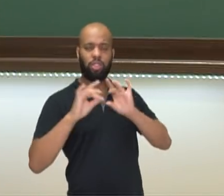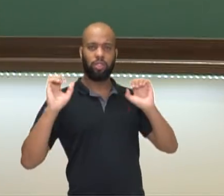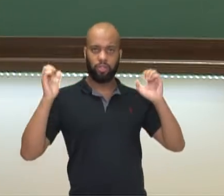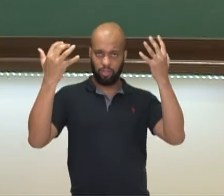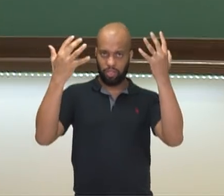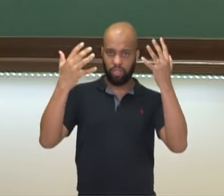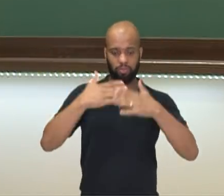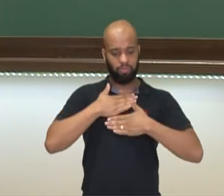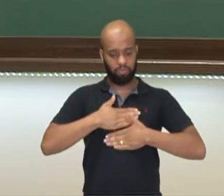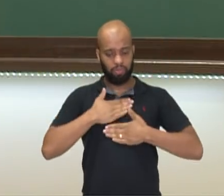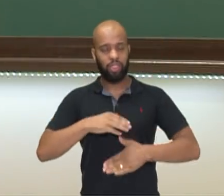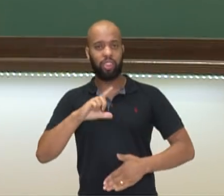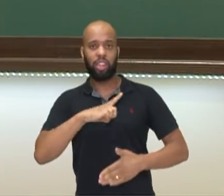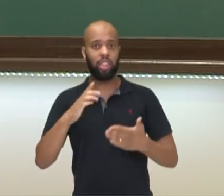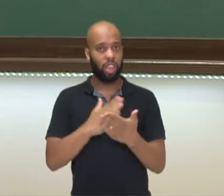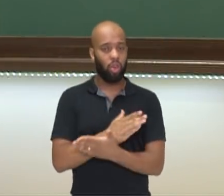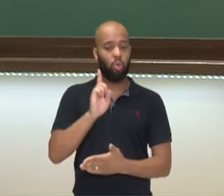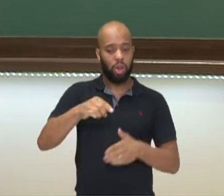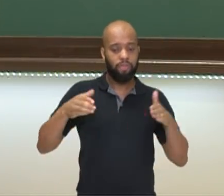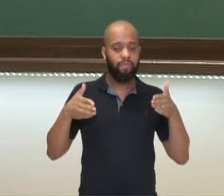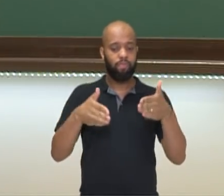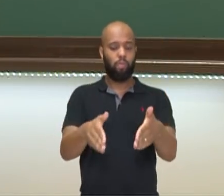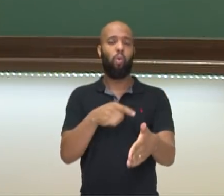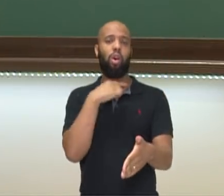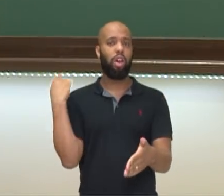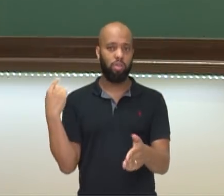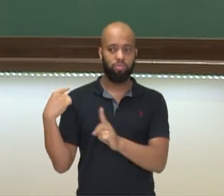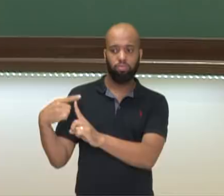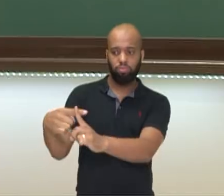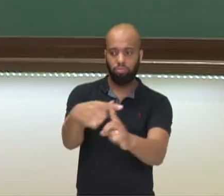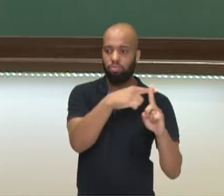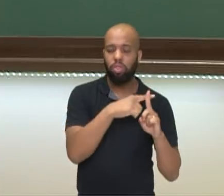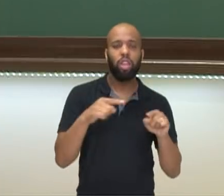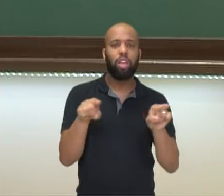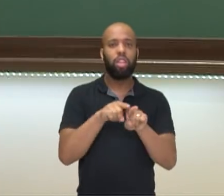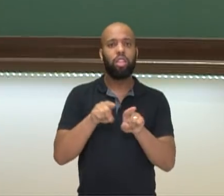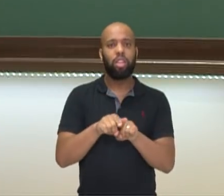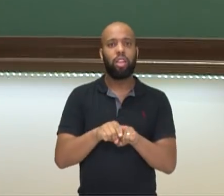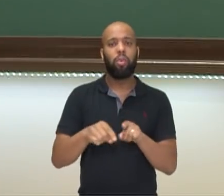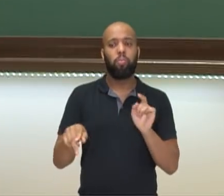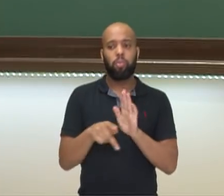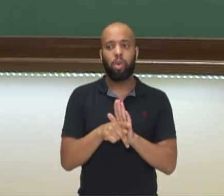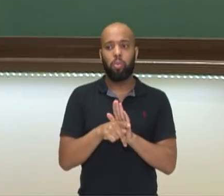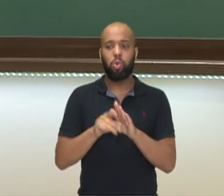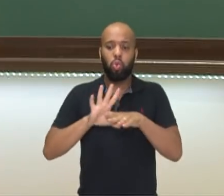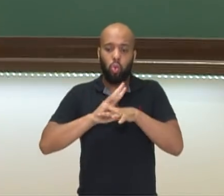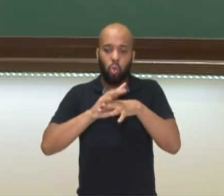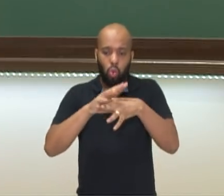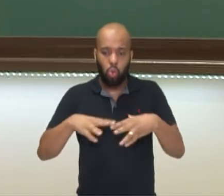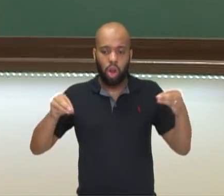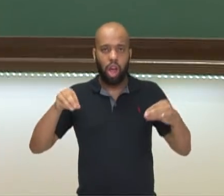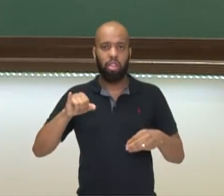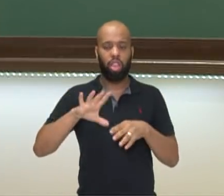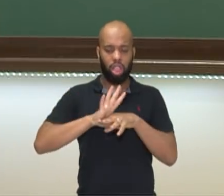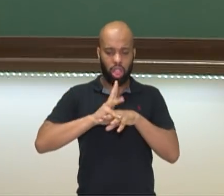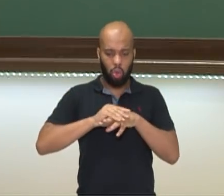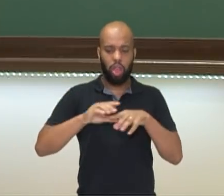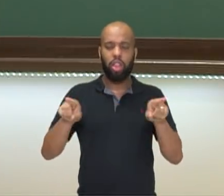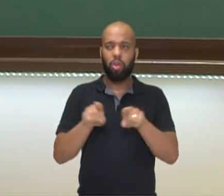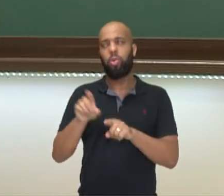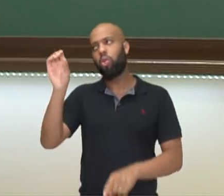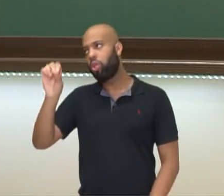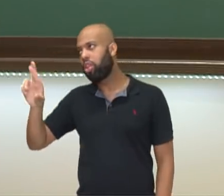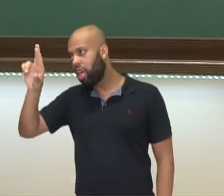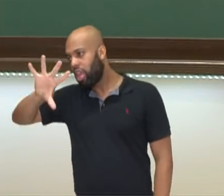são agradáveis, tem ritual fúnebre, ritual de cura quando a pessoa está doente, e rituais em vários povos, no Oriente, na